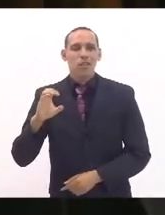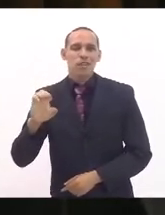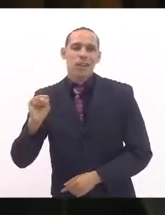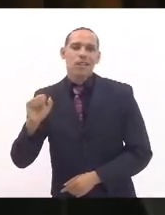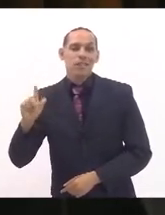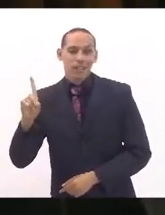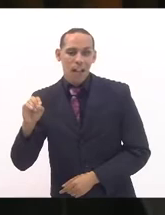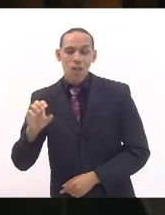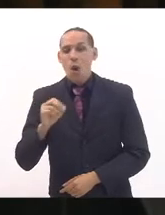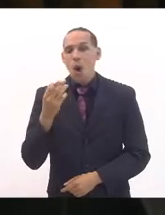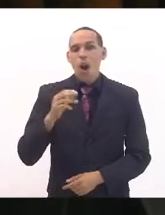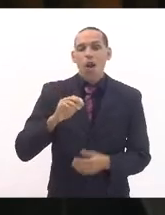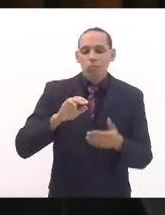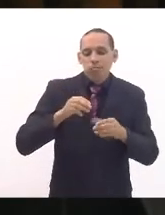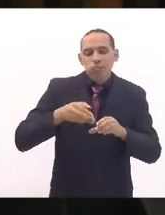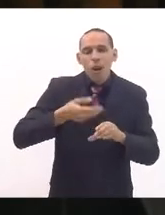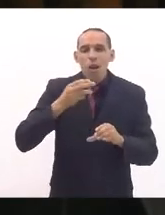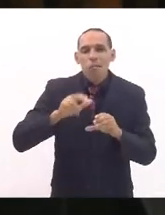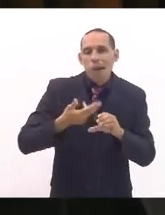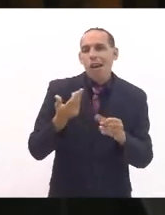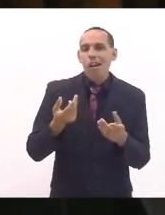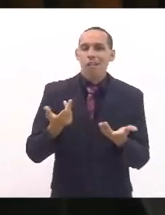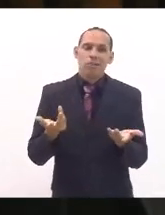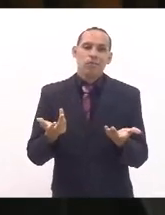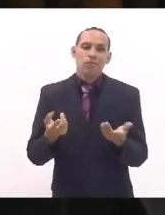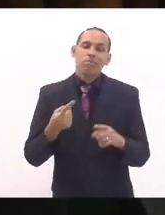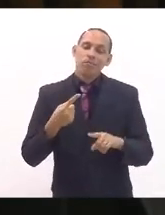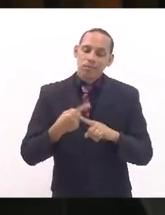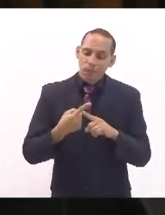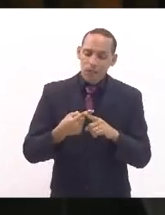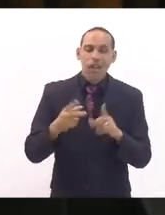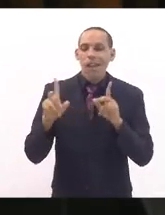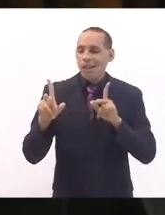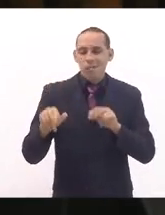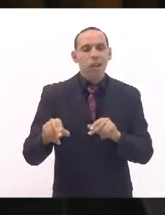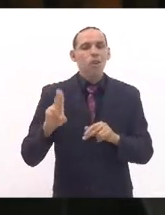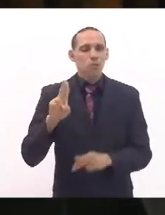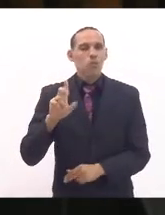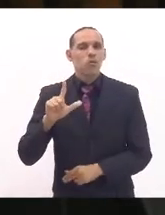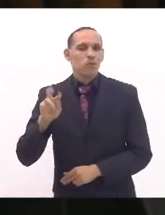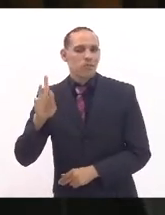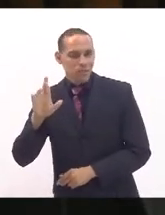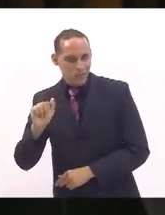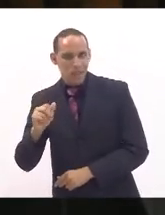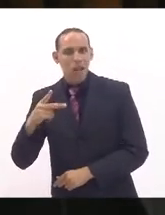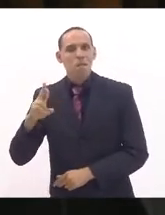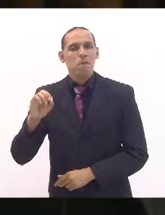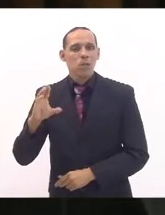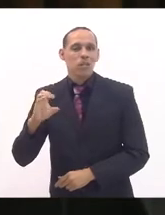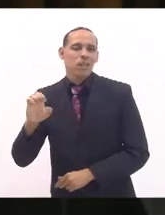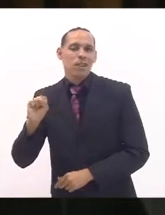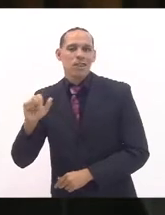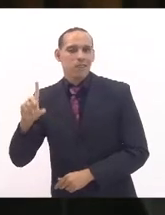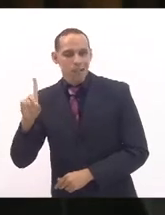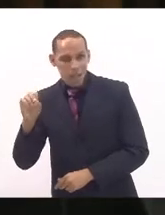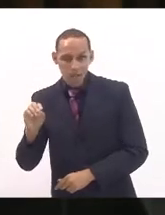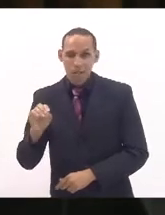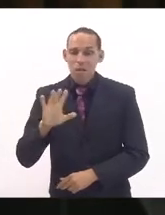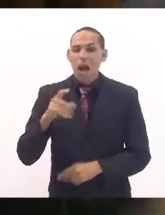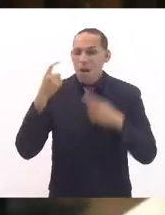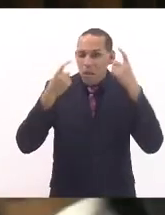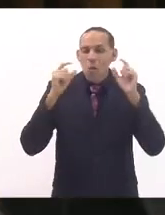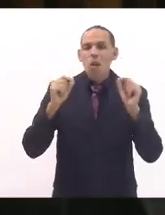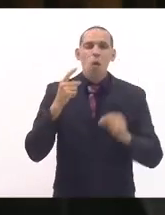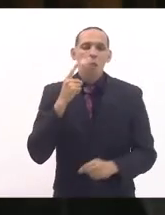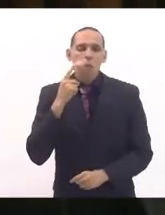que o iogurte seja oferecido às crianças. O iogurte é um alimento ultraprocessado. Agora, se preocupa com bala.